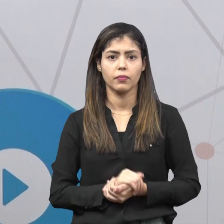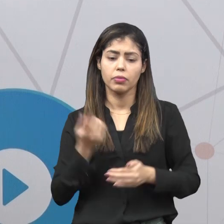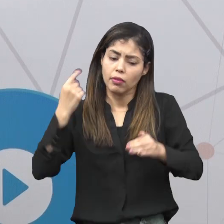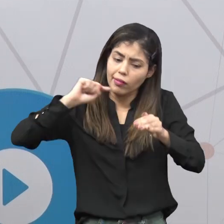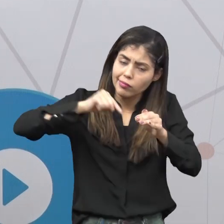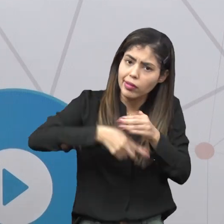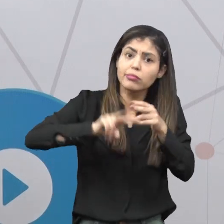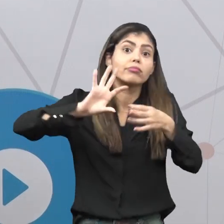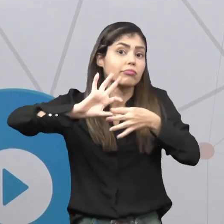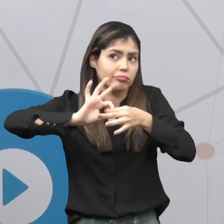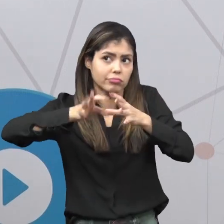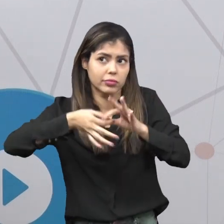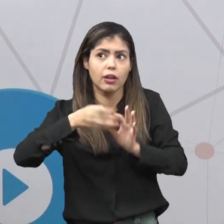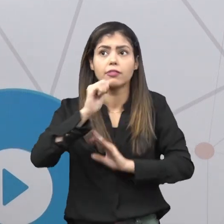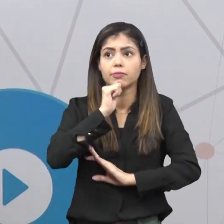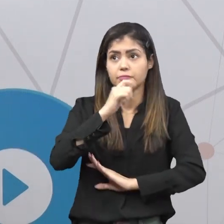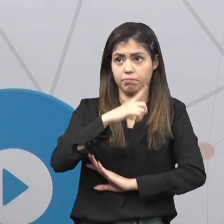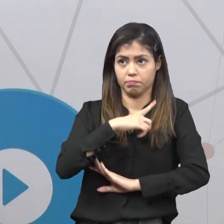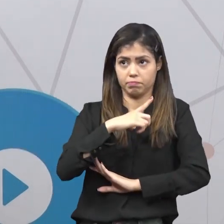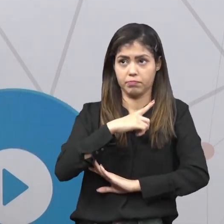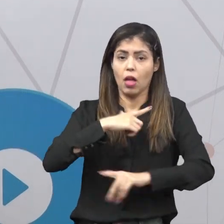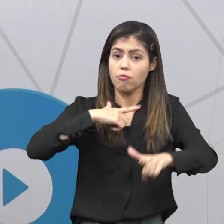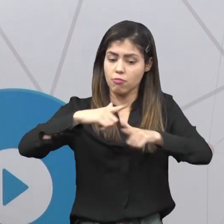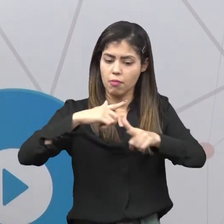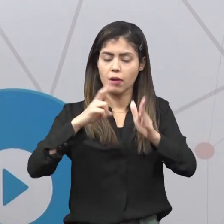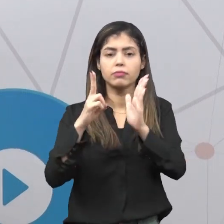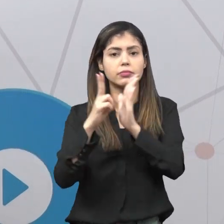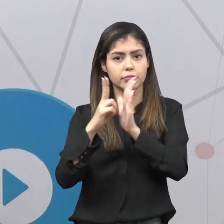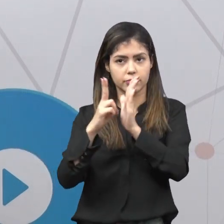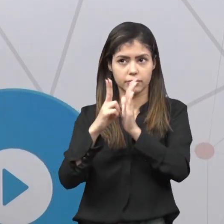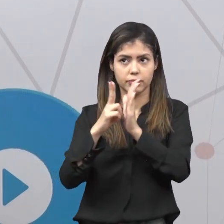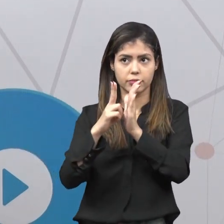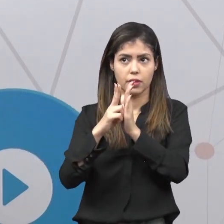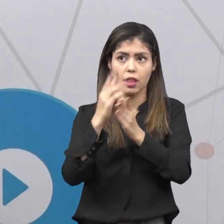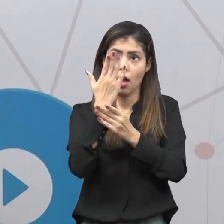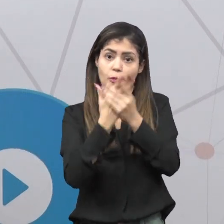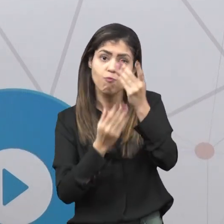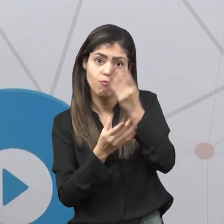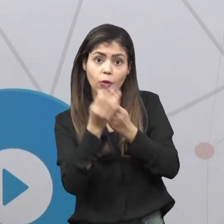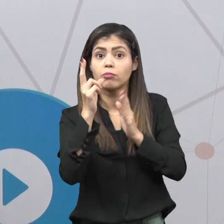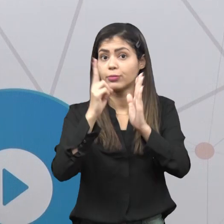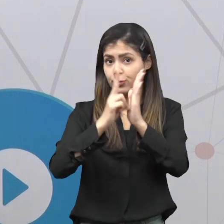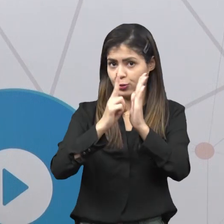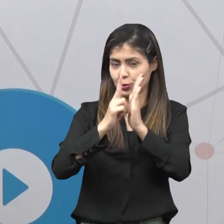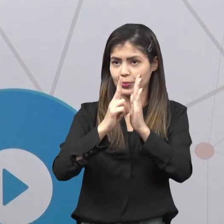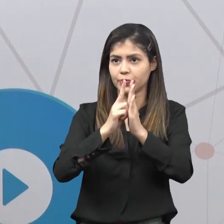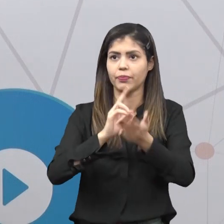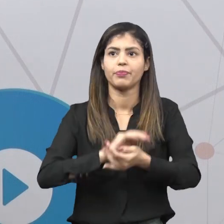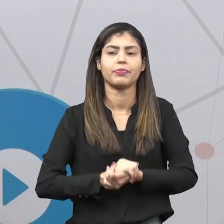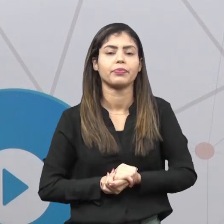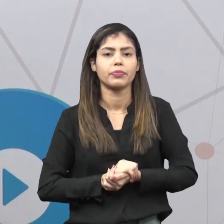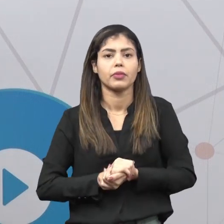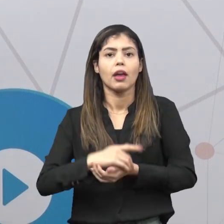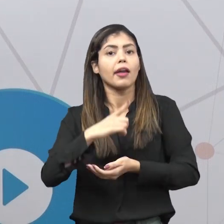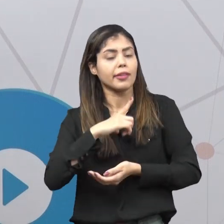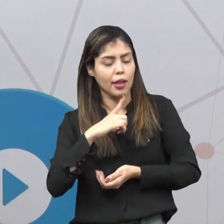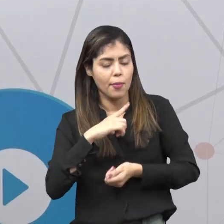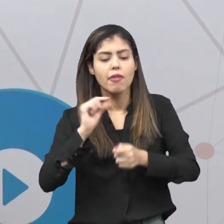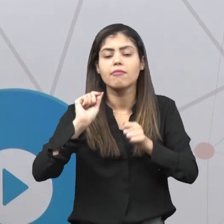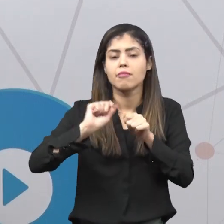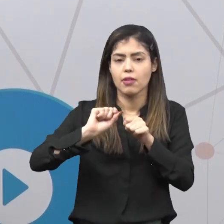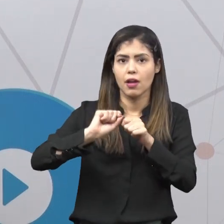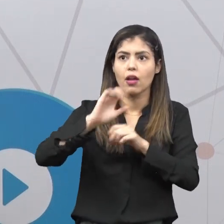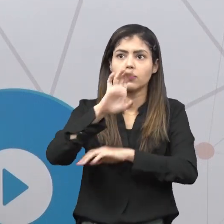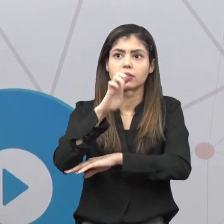Dentro desse contexto, a gente tem, como eu disse para vocês, o trabalho indígena, né, a mão de obra dos indígenas, que é realizada através